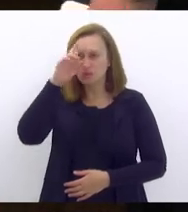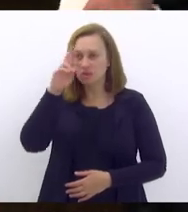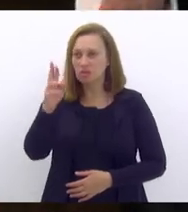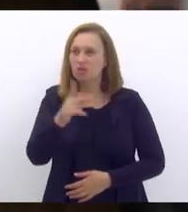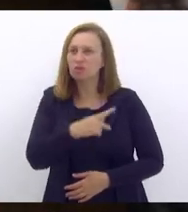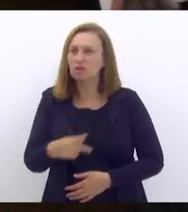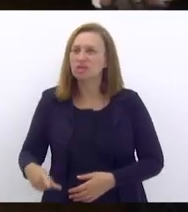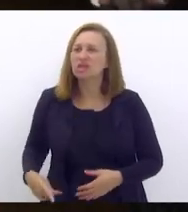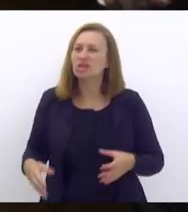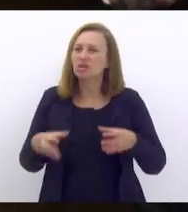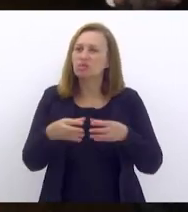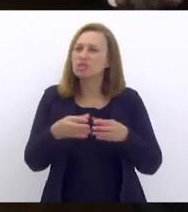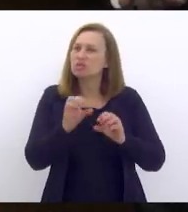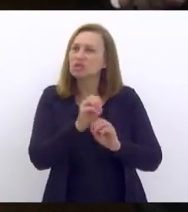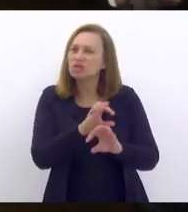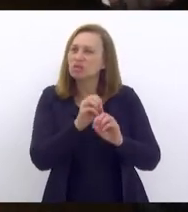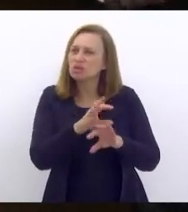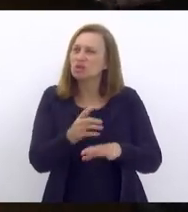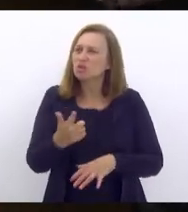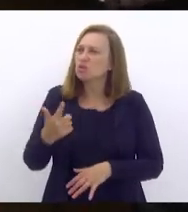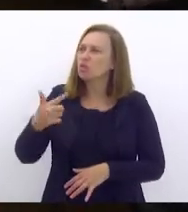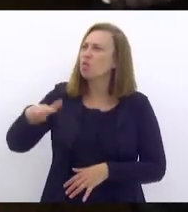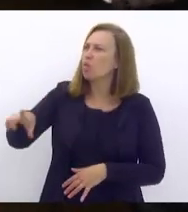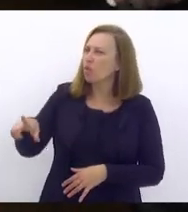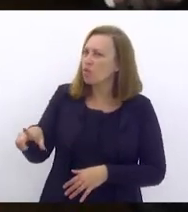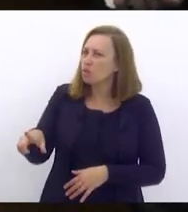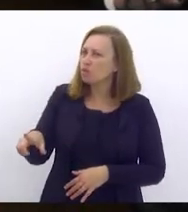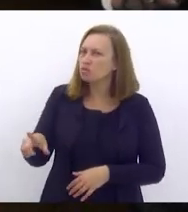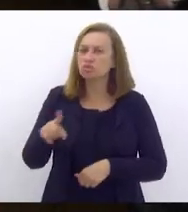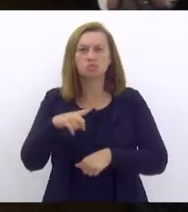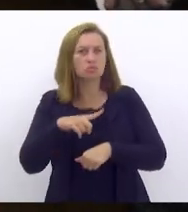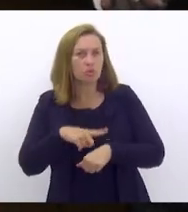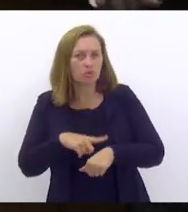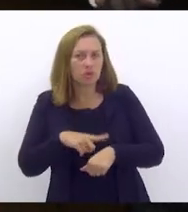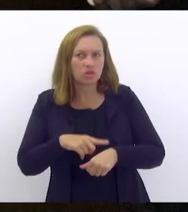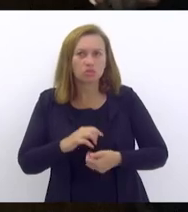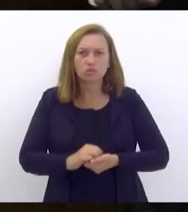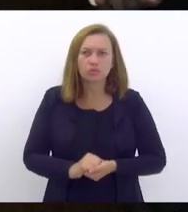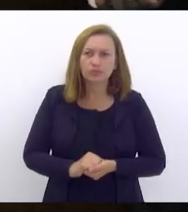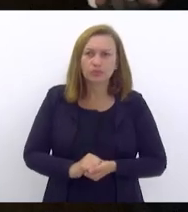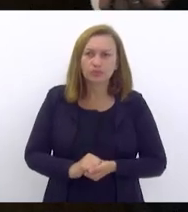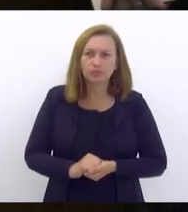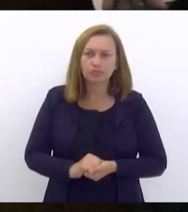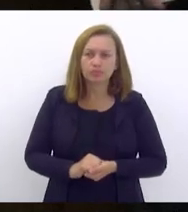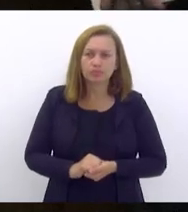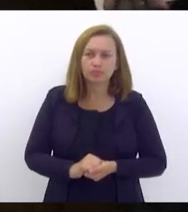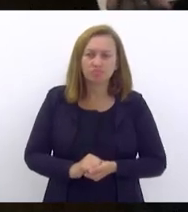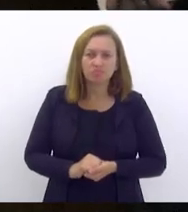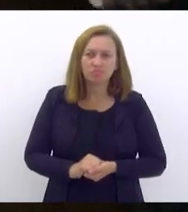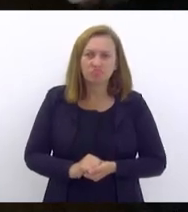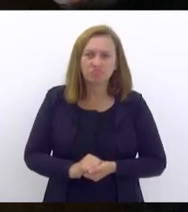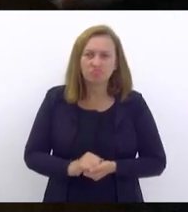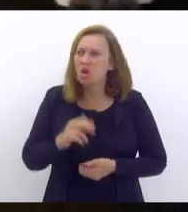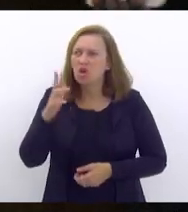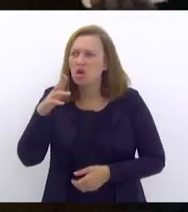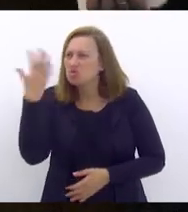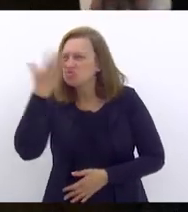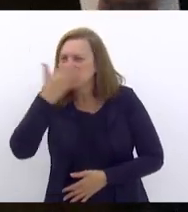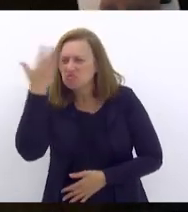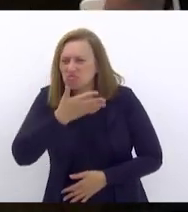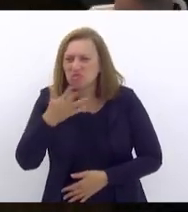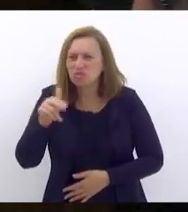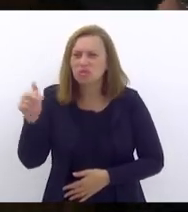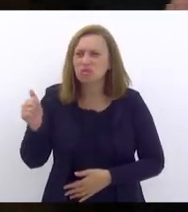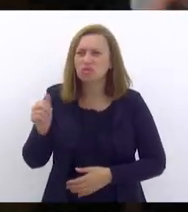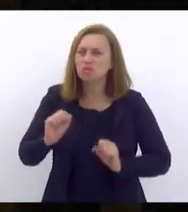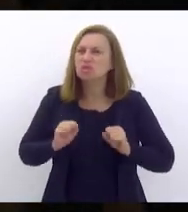de Educação em outras legislaturas e eu nunca vi o senhor